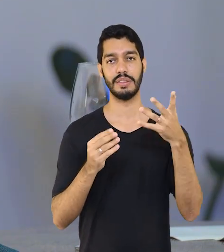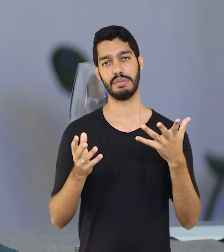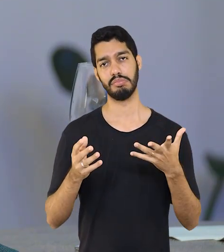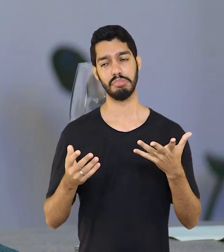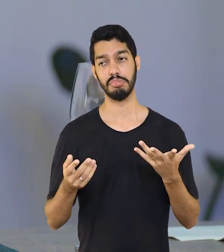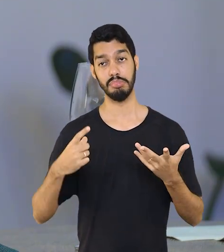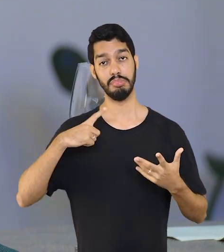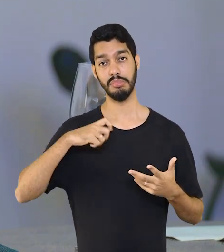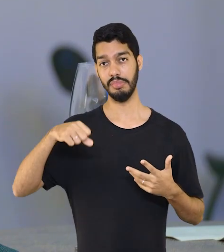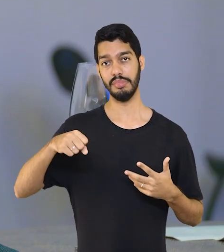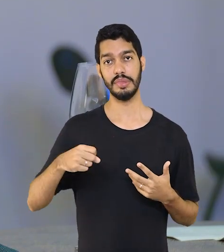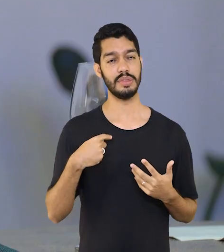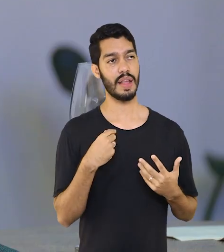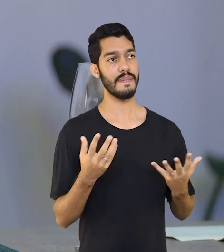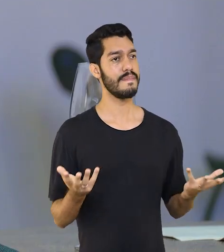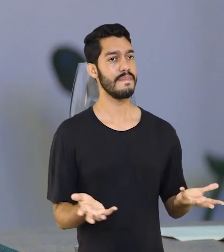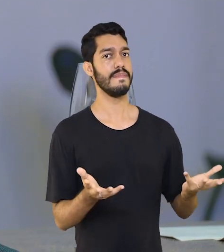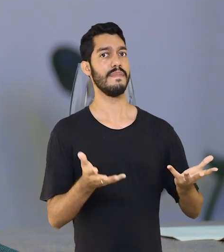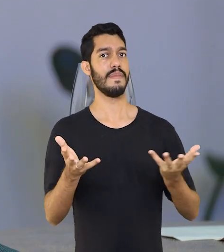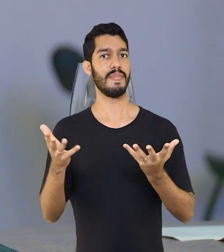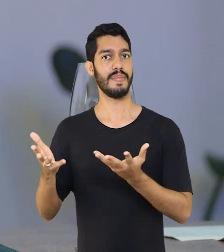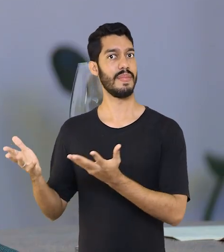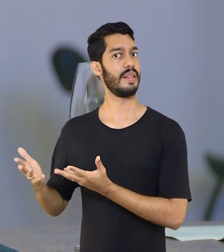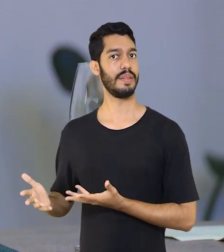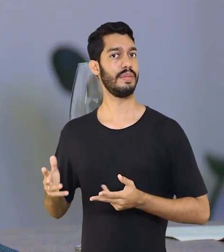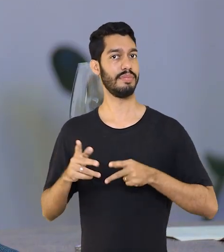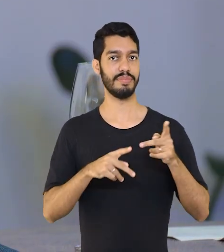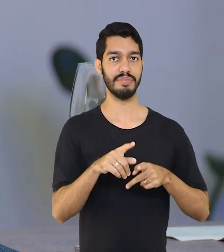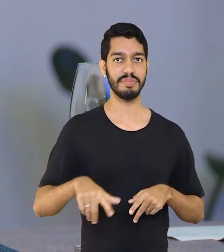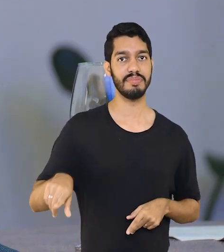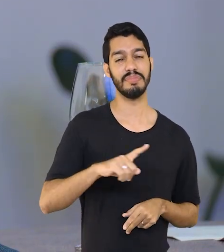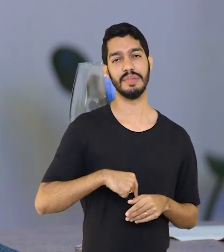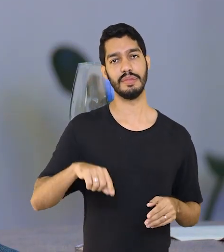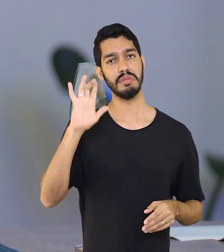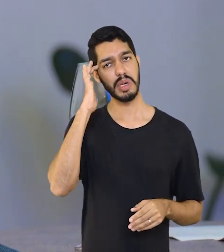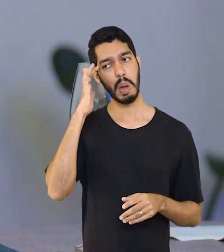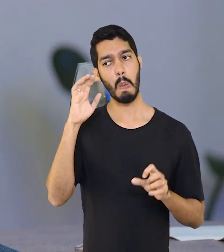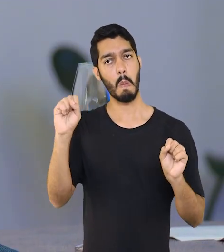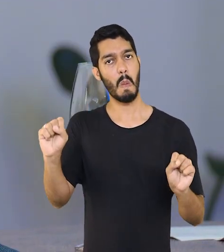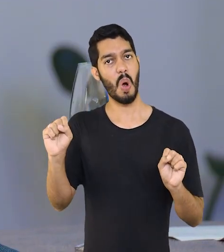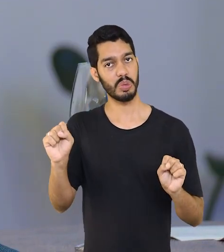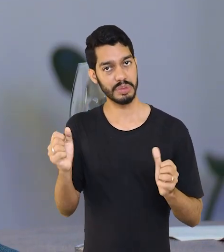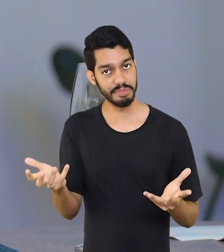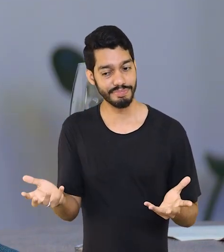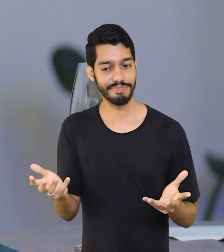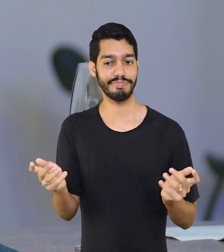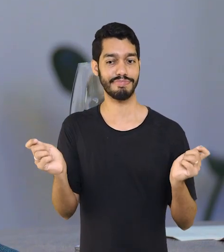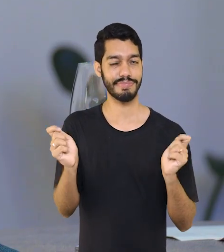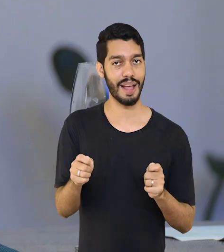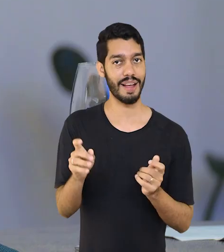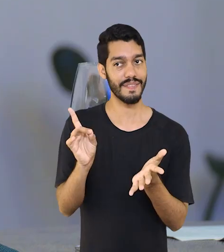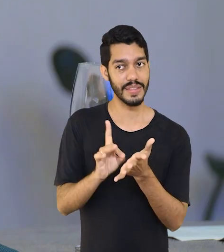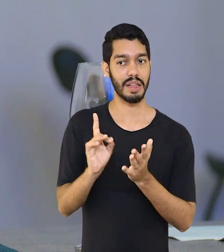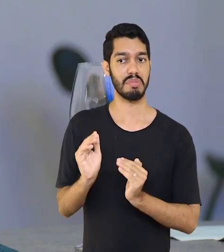isso tem sido realmente estimulado, e eu acho que a tendência é que isso